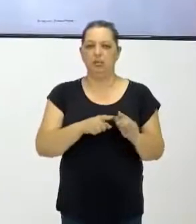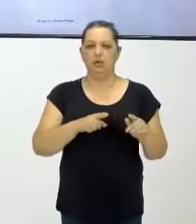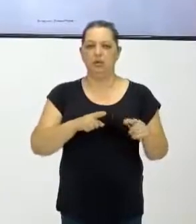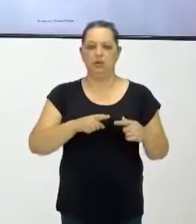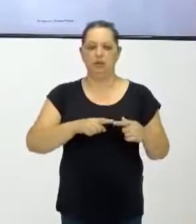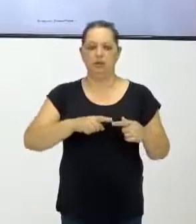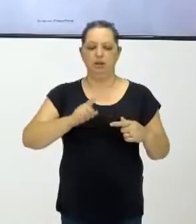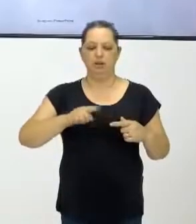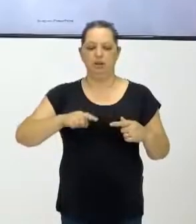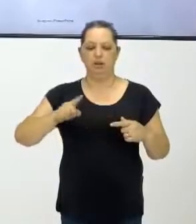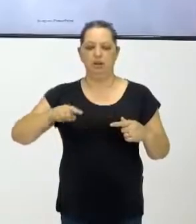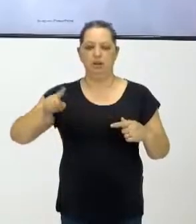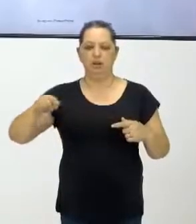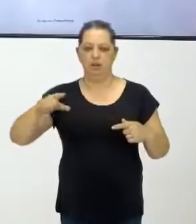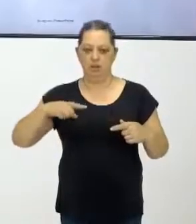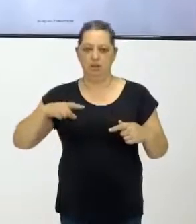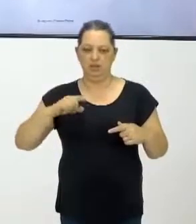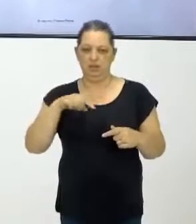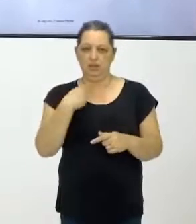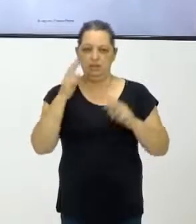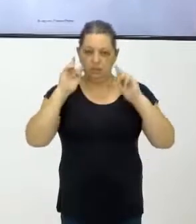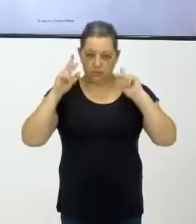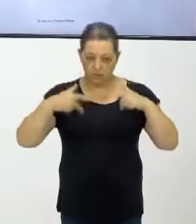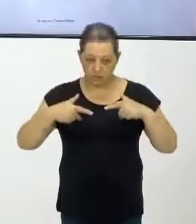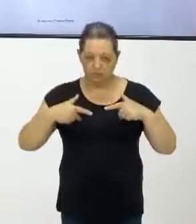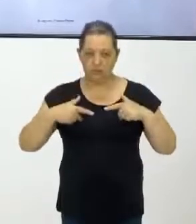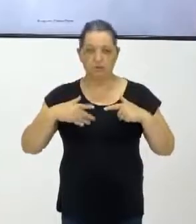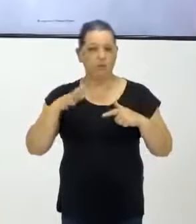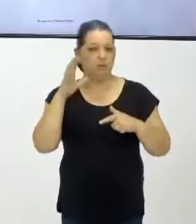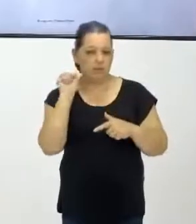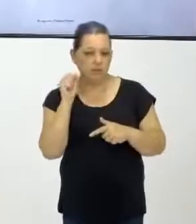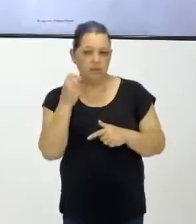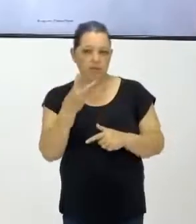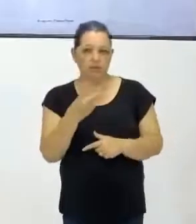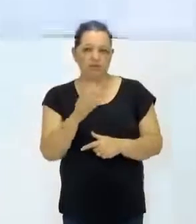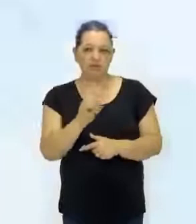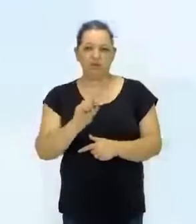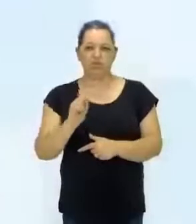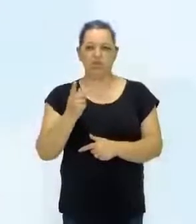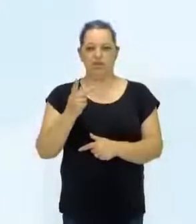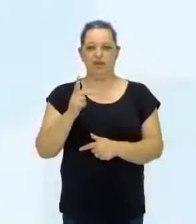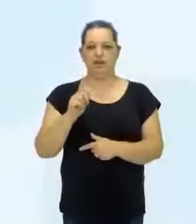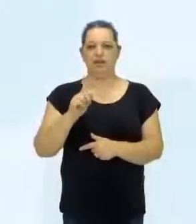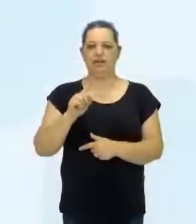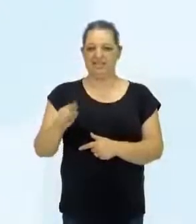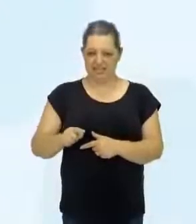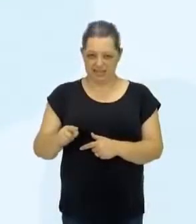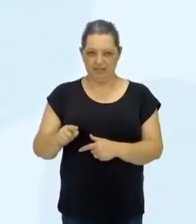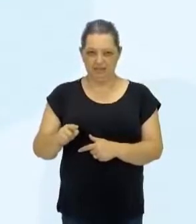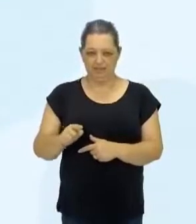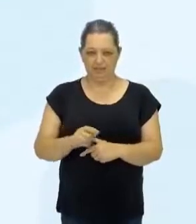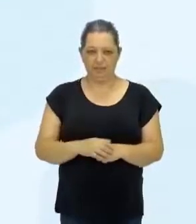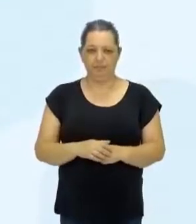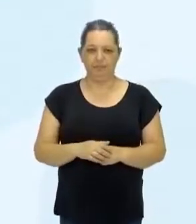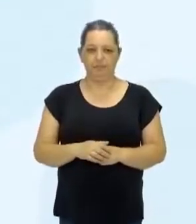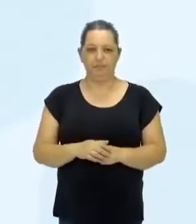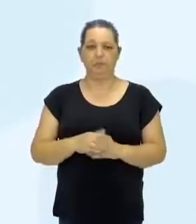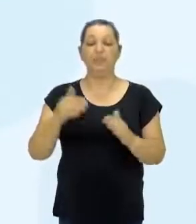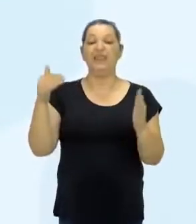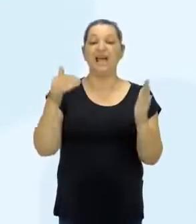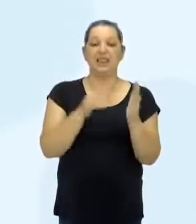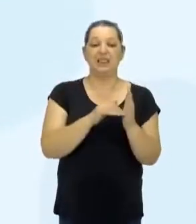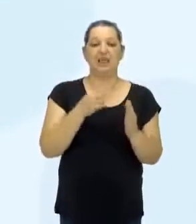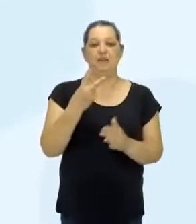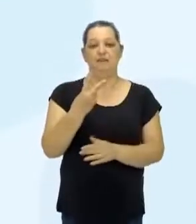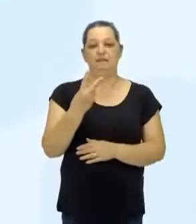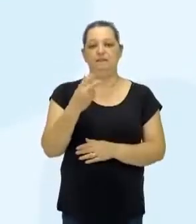Então, o nosso, né, o ser humano consegue ouvir de quanto? De 20 Hz, né, então a gente está de 20 Hz até 20